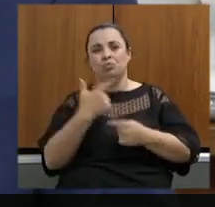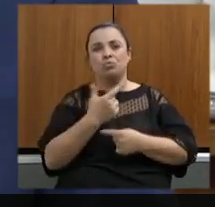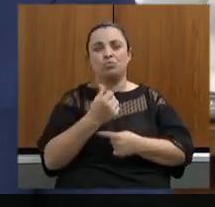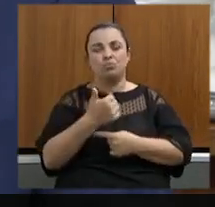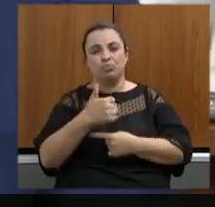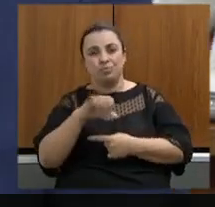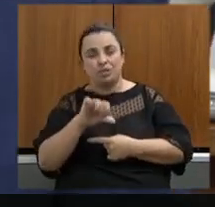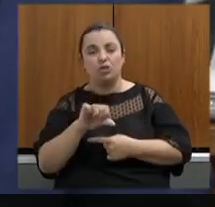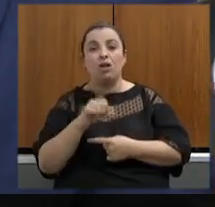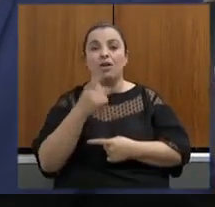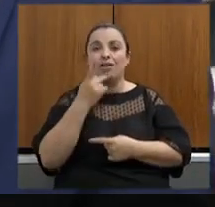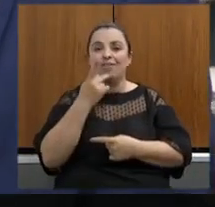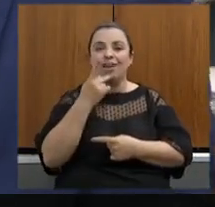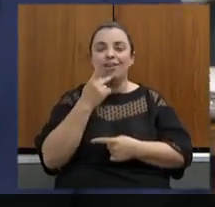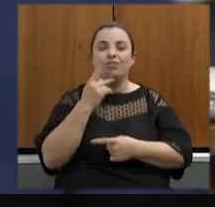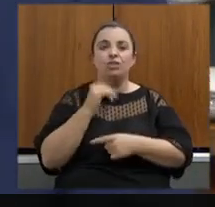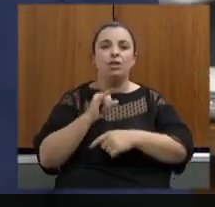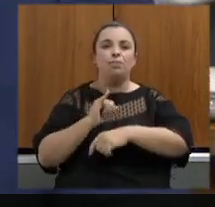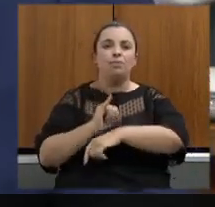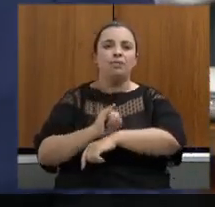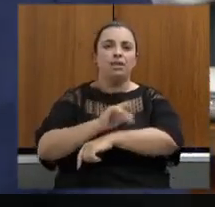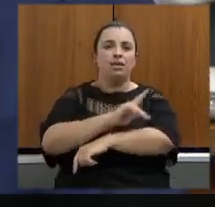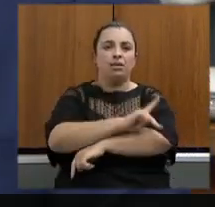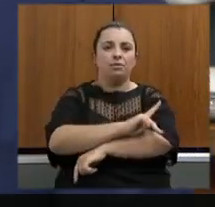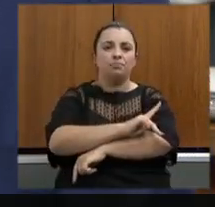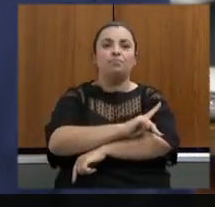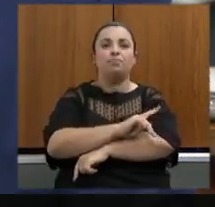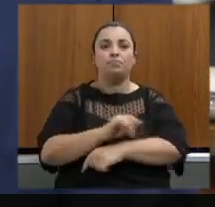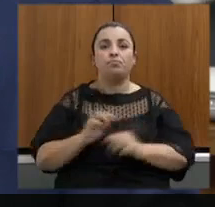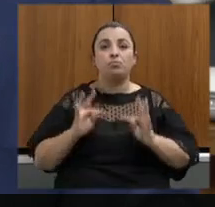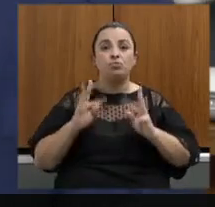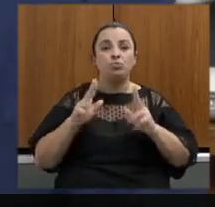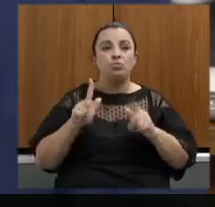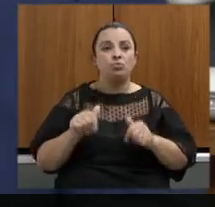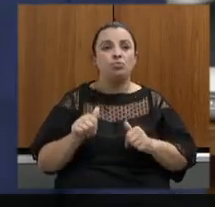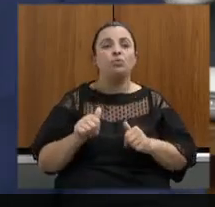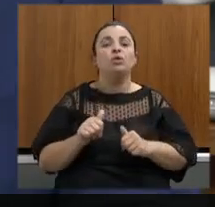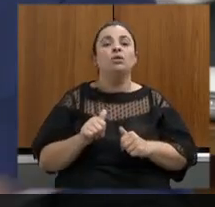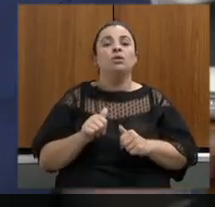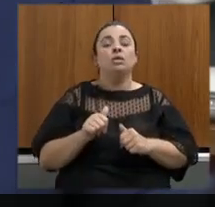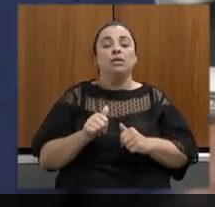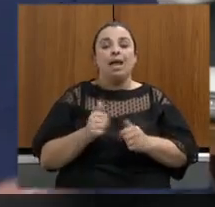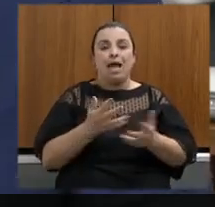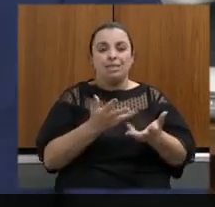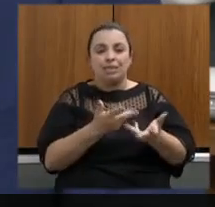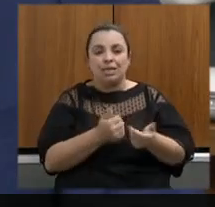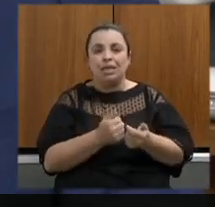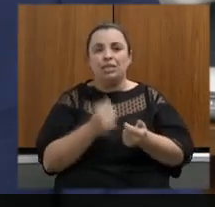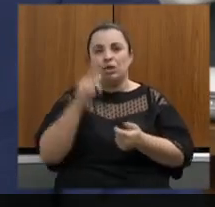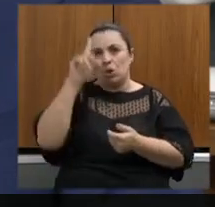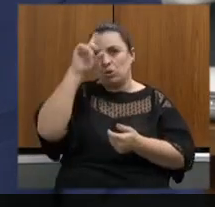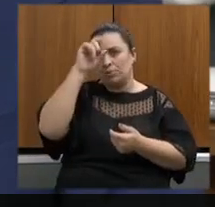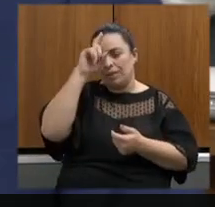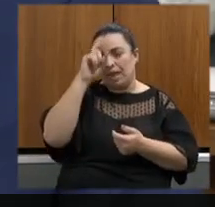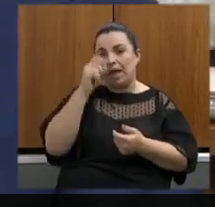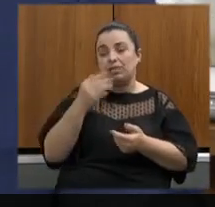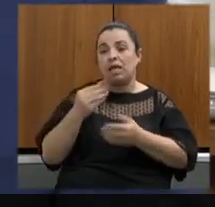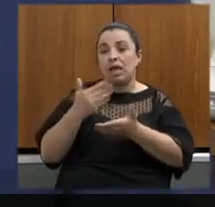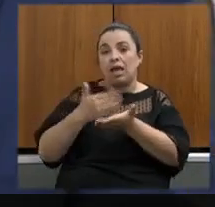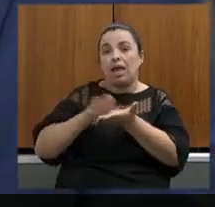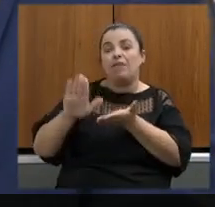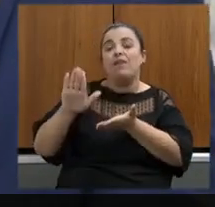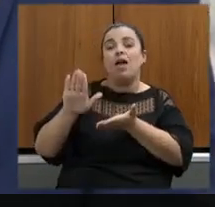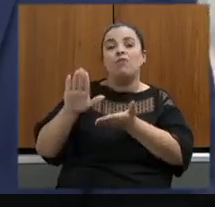a gente falava de Ipsemg todas as clínicas e hospitais queriam né mandava ofício para o governo do estado